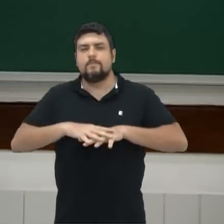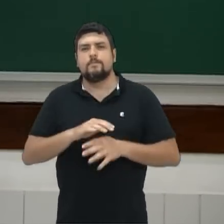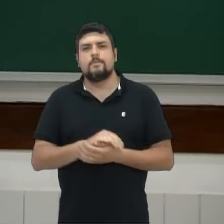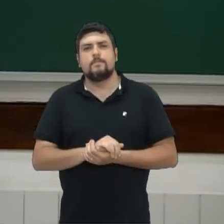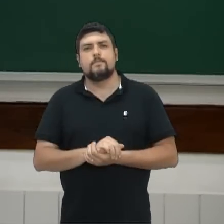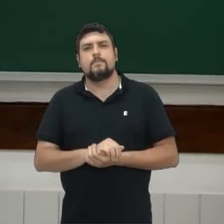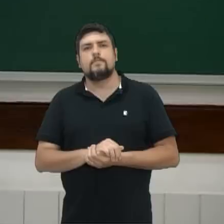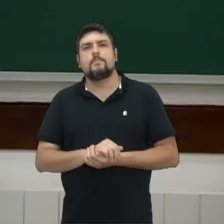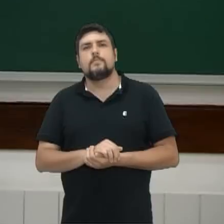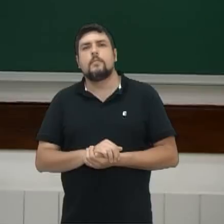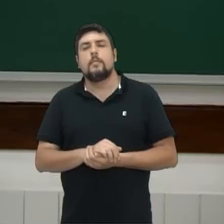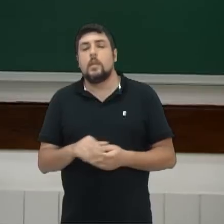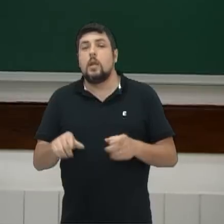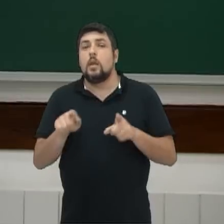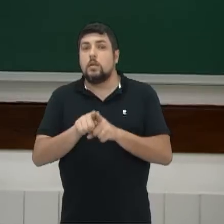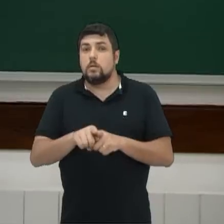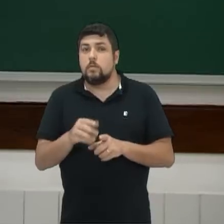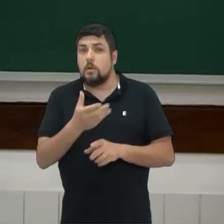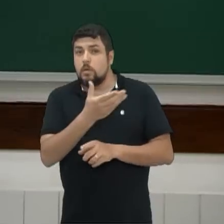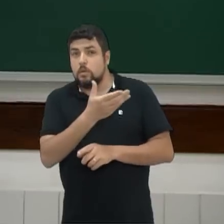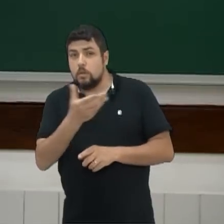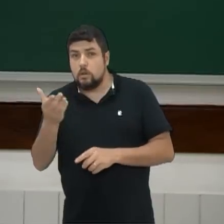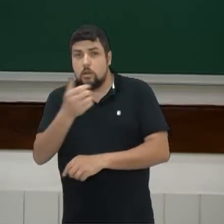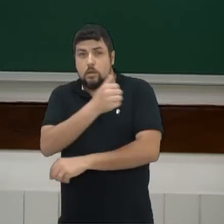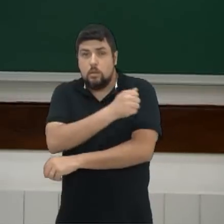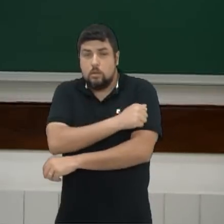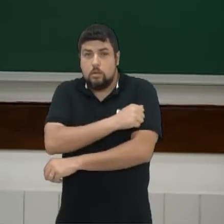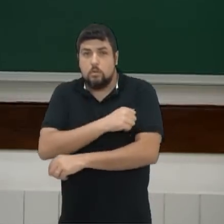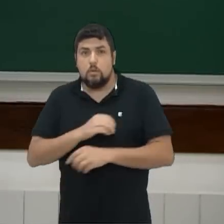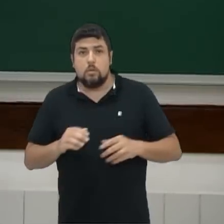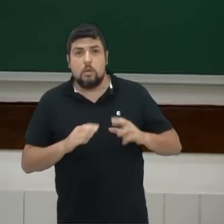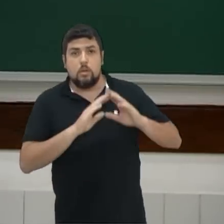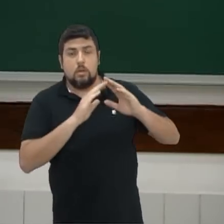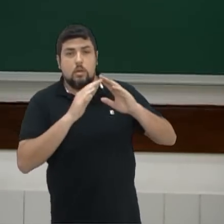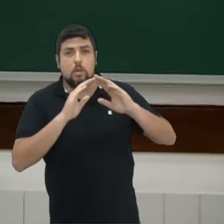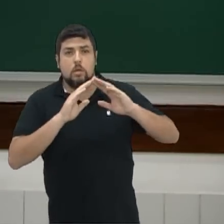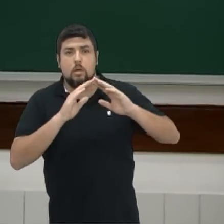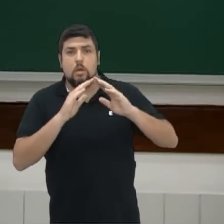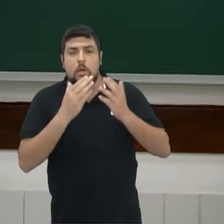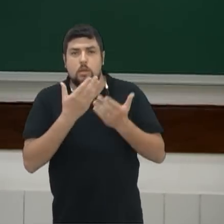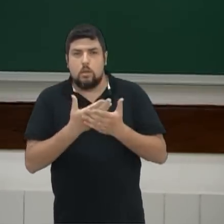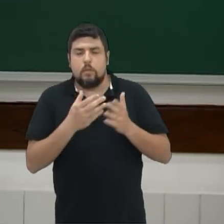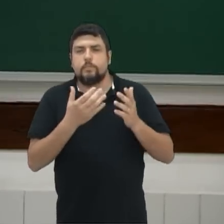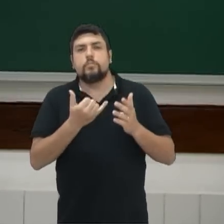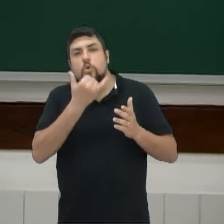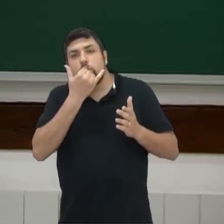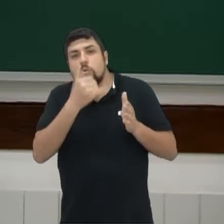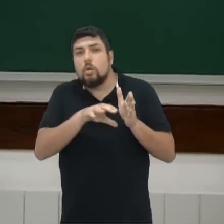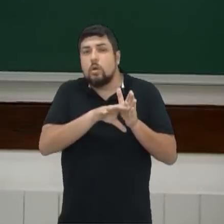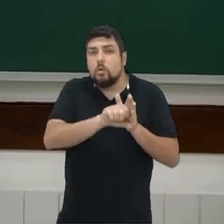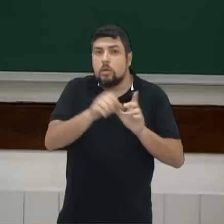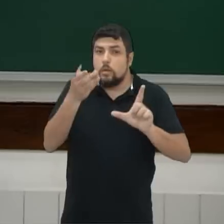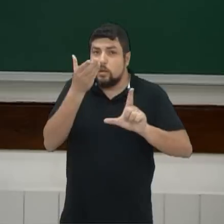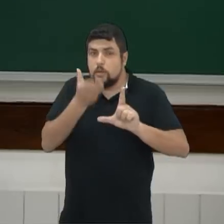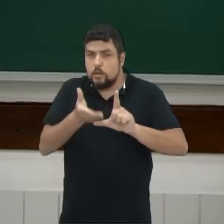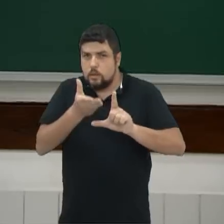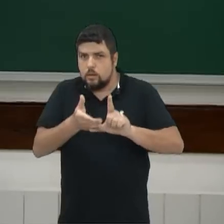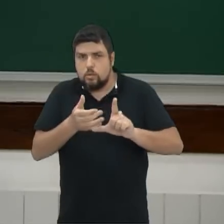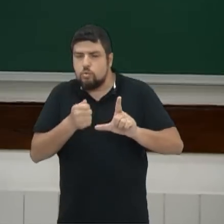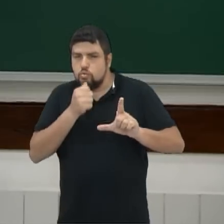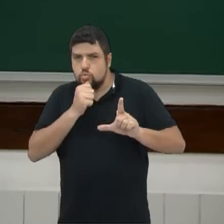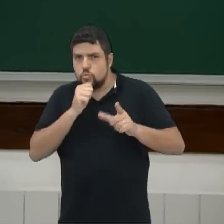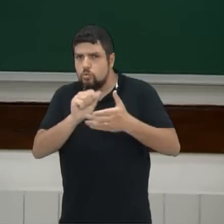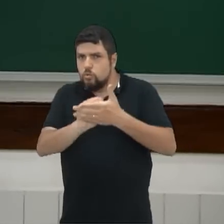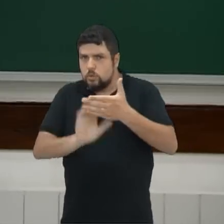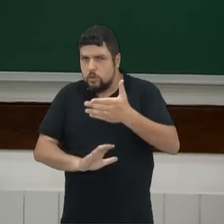vocês que aqueles alunos que não conseguiram pegar as atividades no Classroom, acessar as atividades no Classroom, devem ir até a